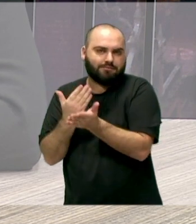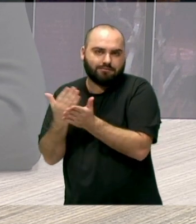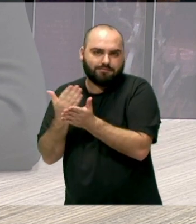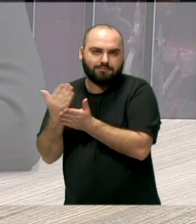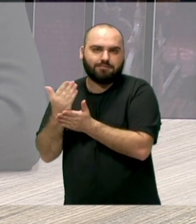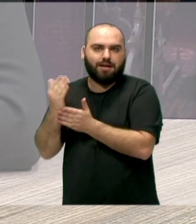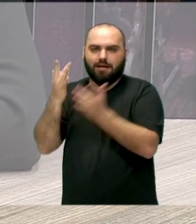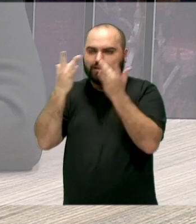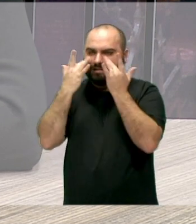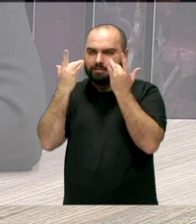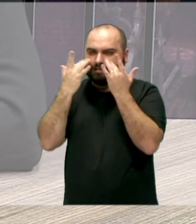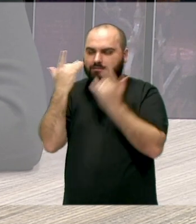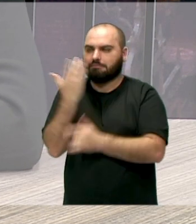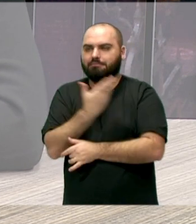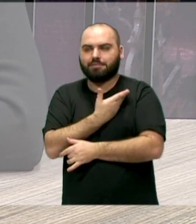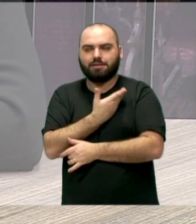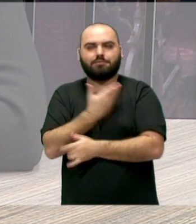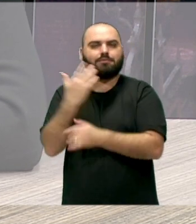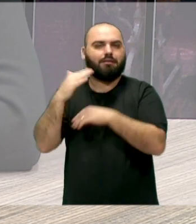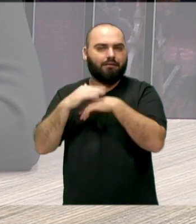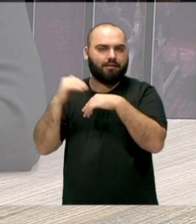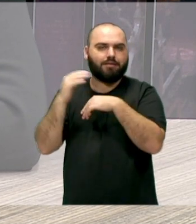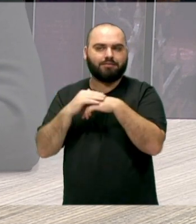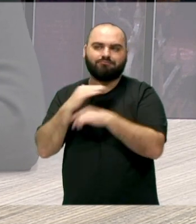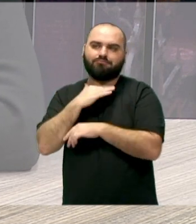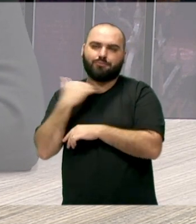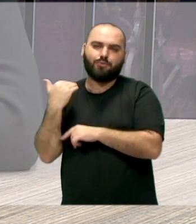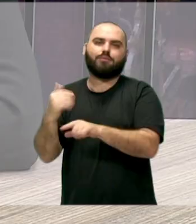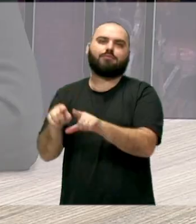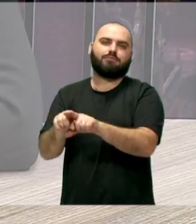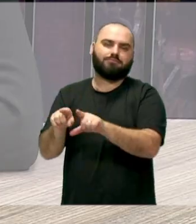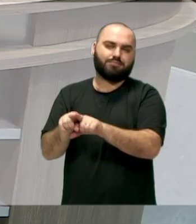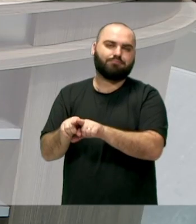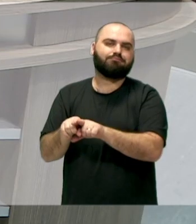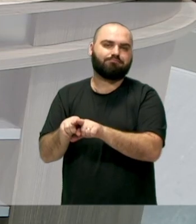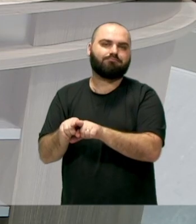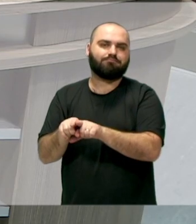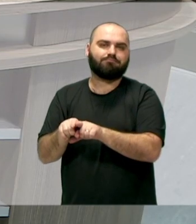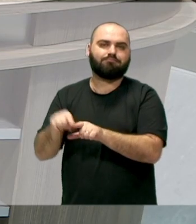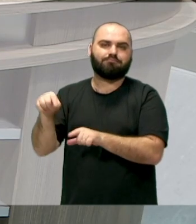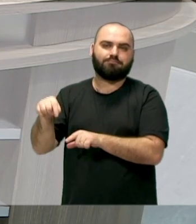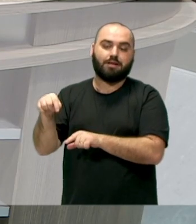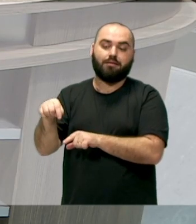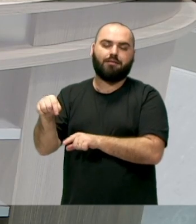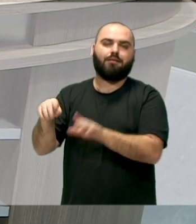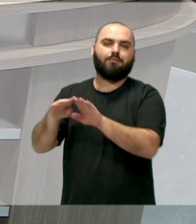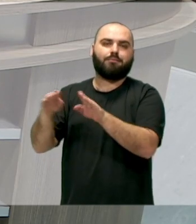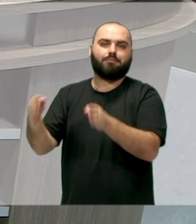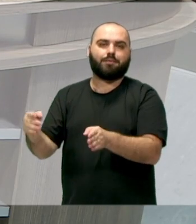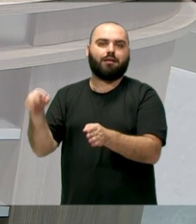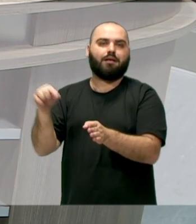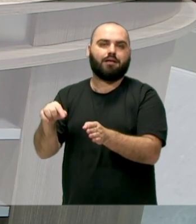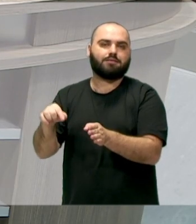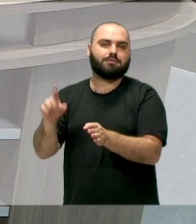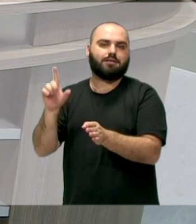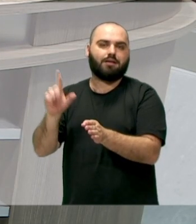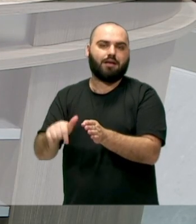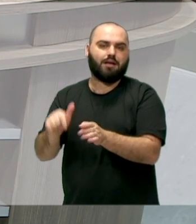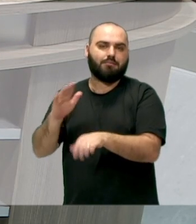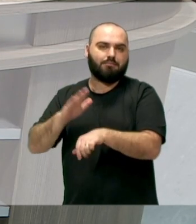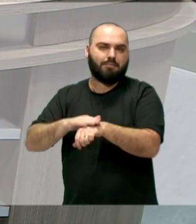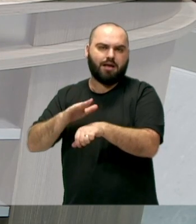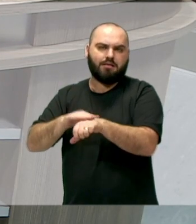um artista, um amigo querido que a gente perdeu muito recente. E nesse palco, esse vai ser um palco muito mais